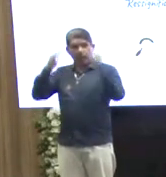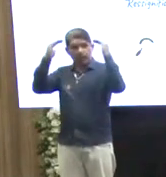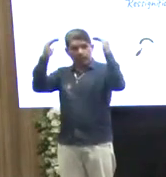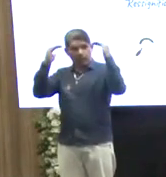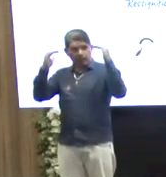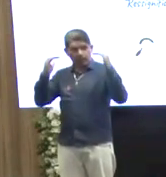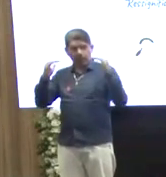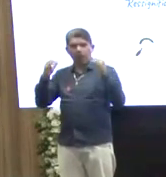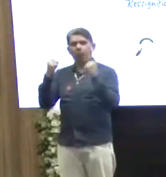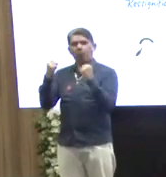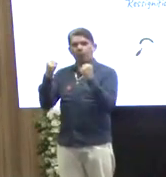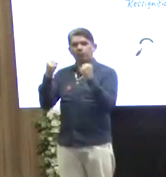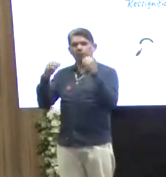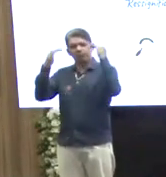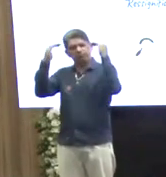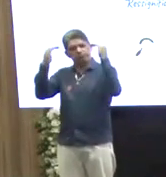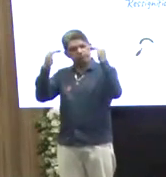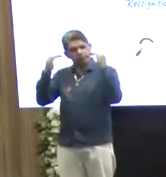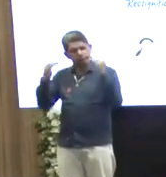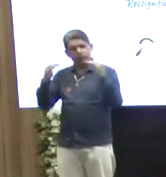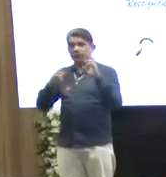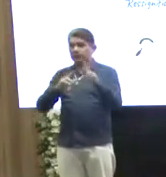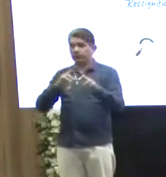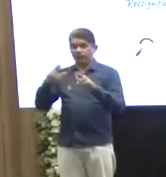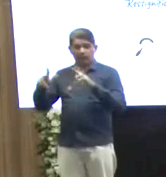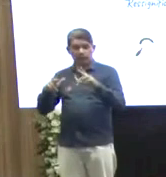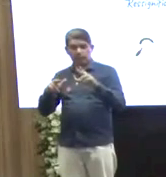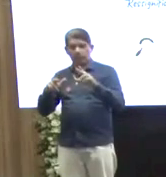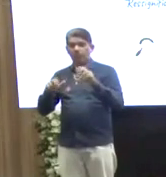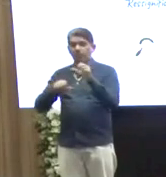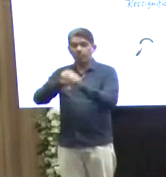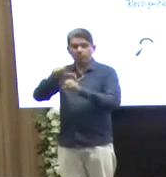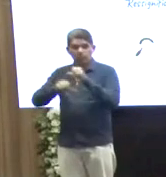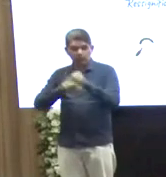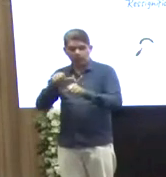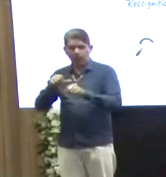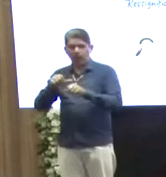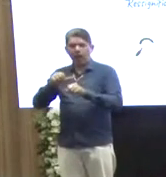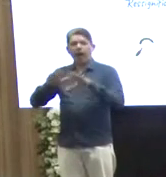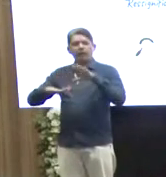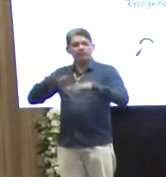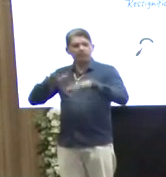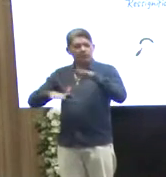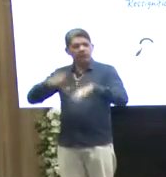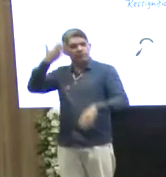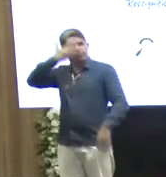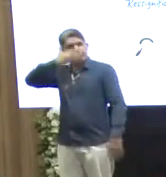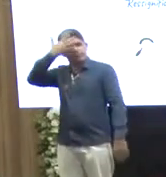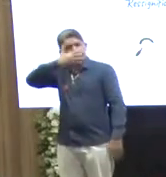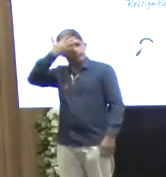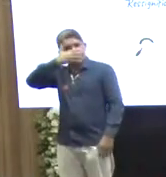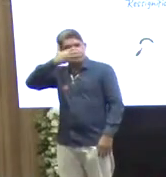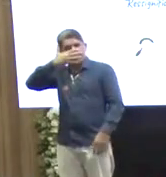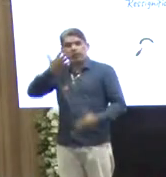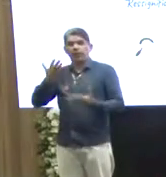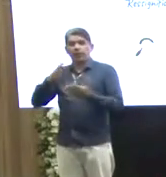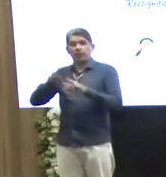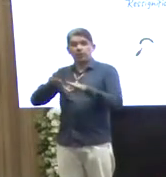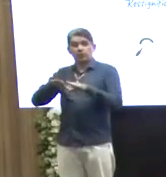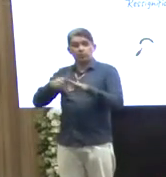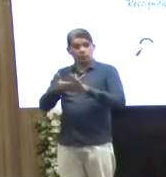justiça social, há um tensionamento para que o Estado, então, se modifique nas